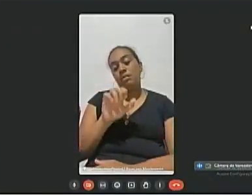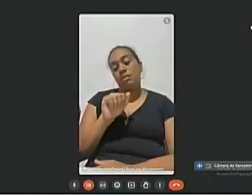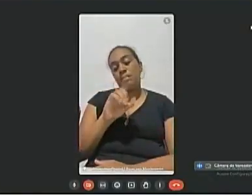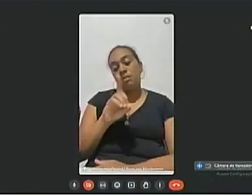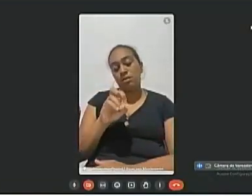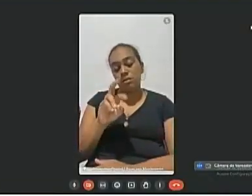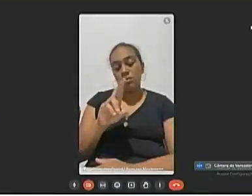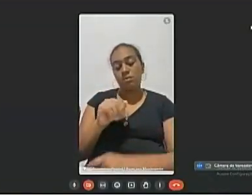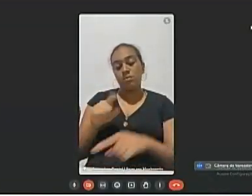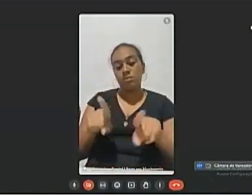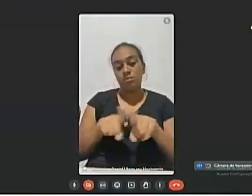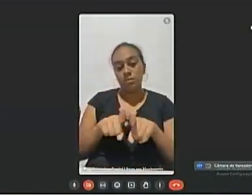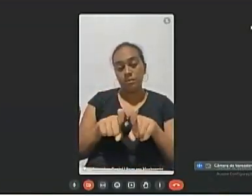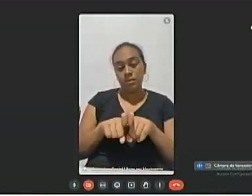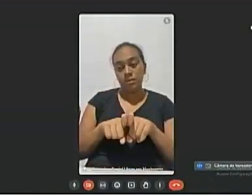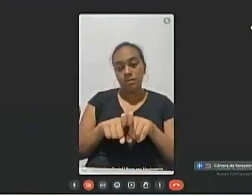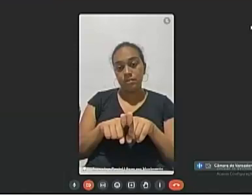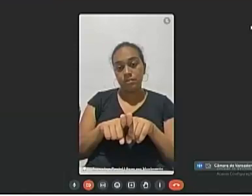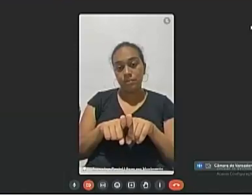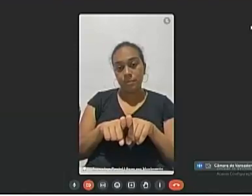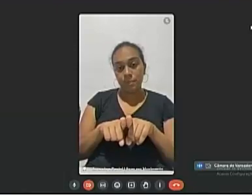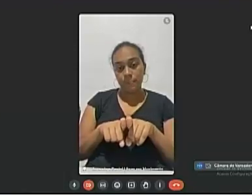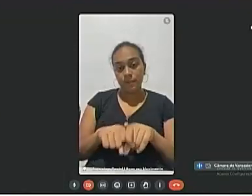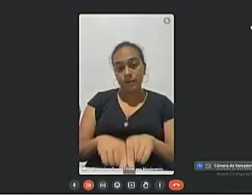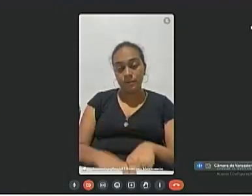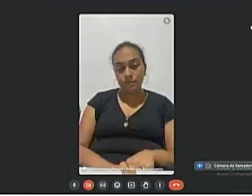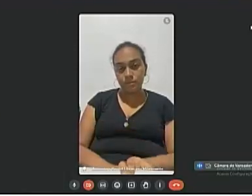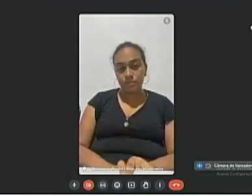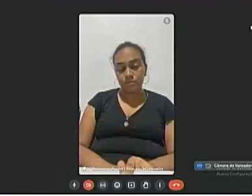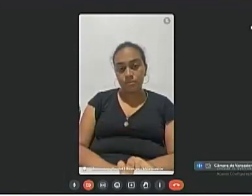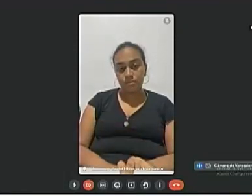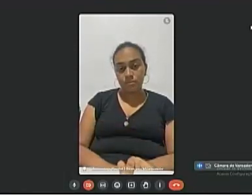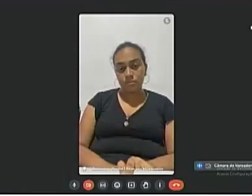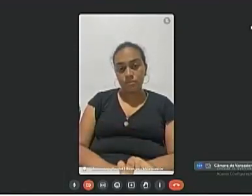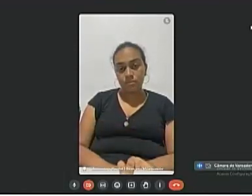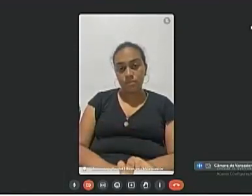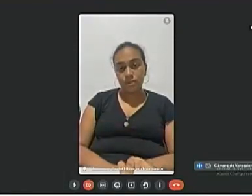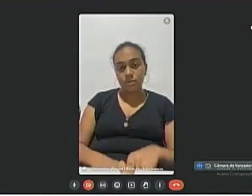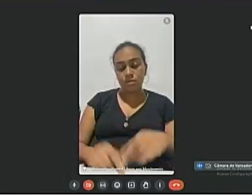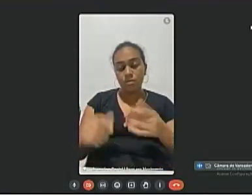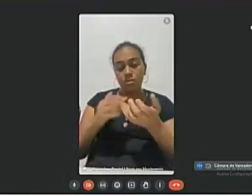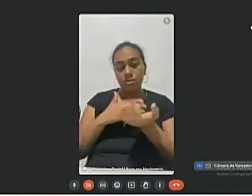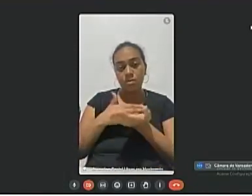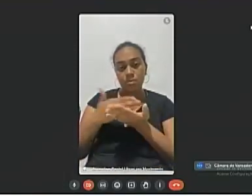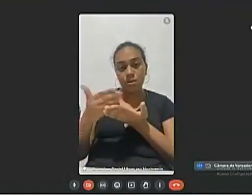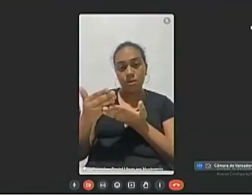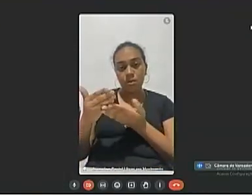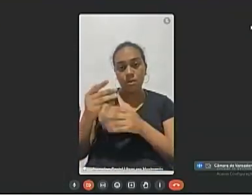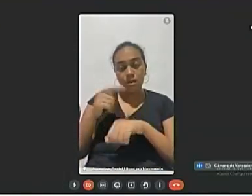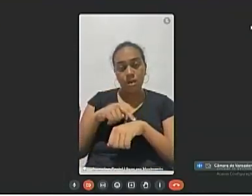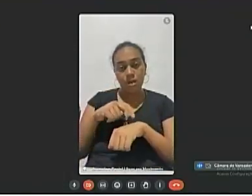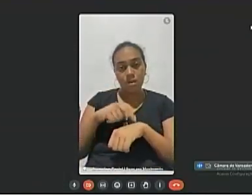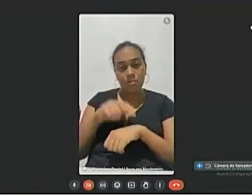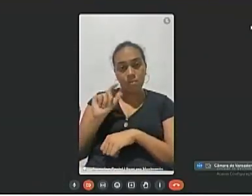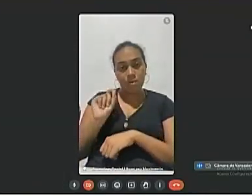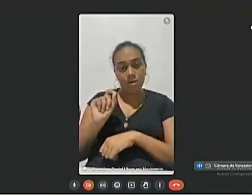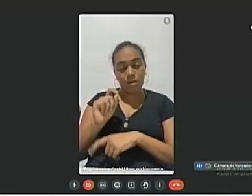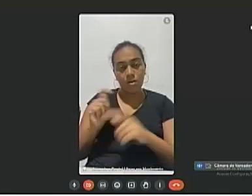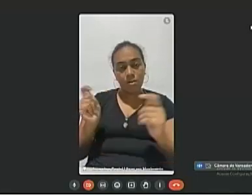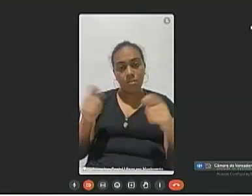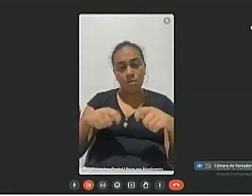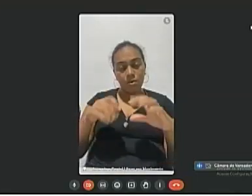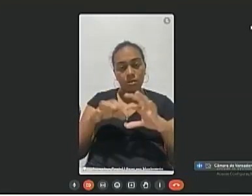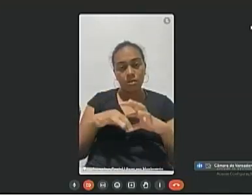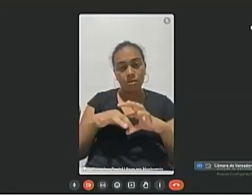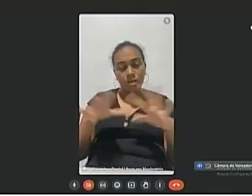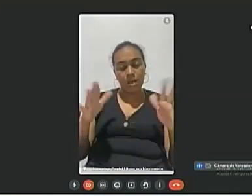Ministério da Integração, apresentaram essas soluções aqui lá. A ministra, na época, falou que poderia disponibilizar até